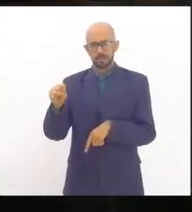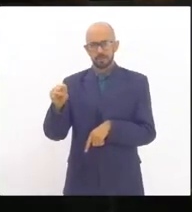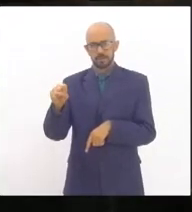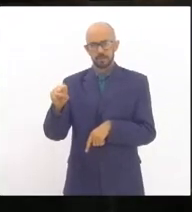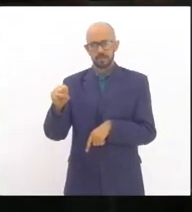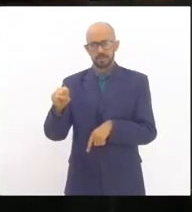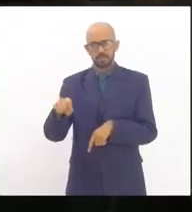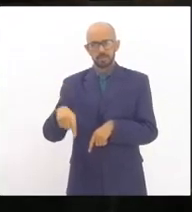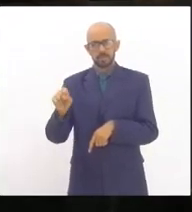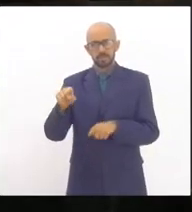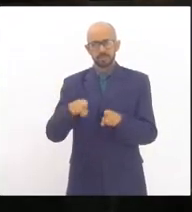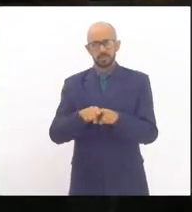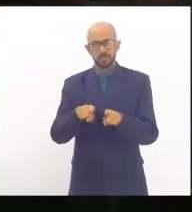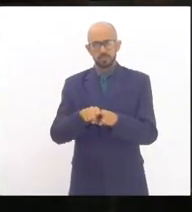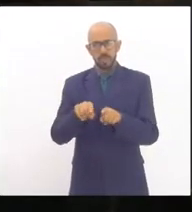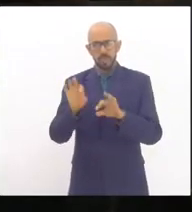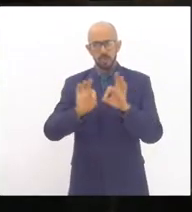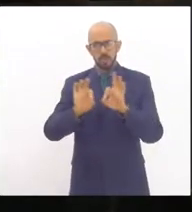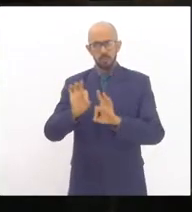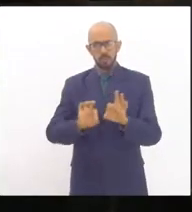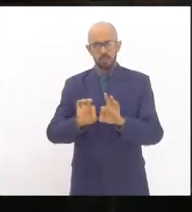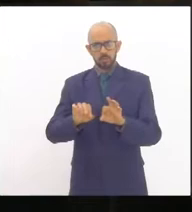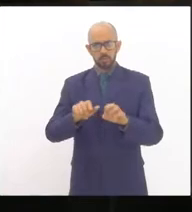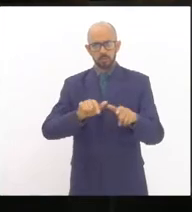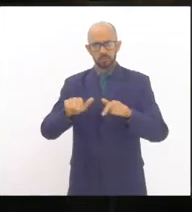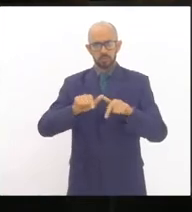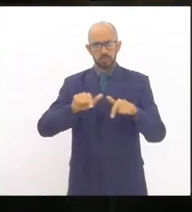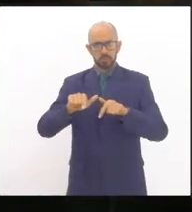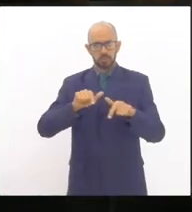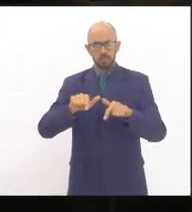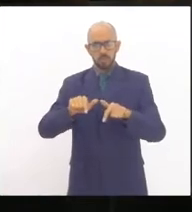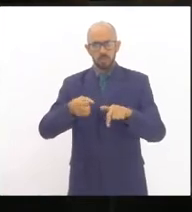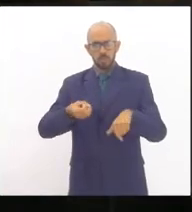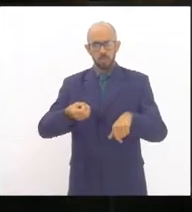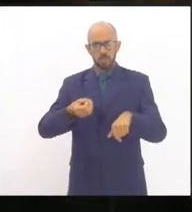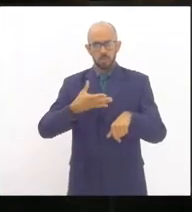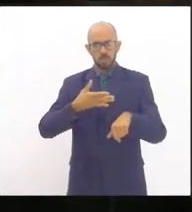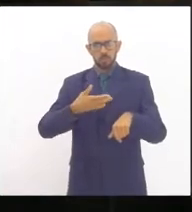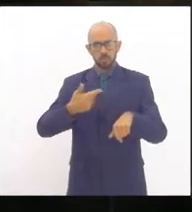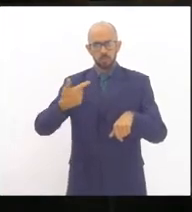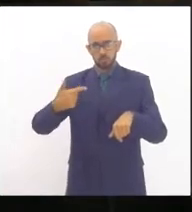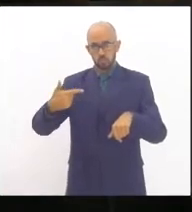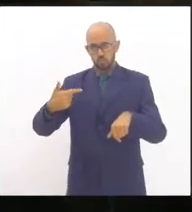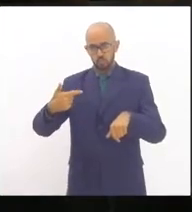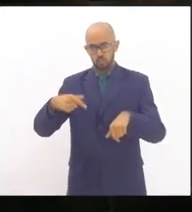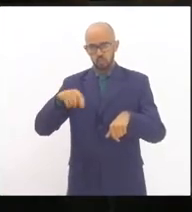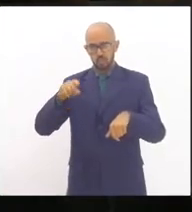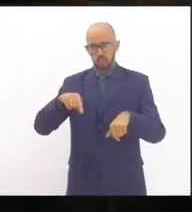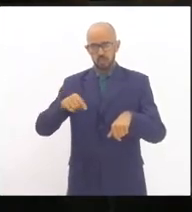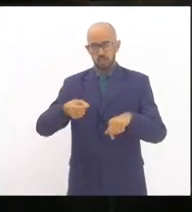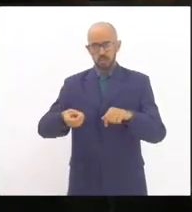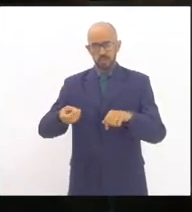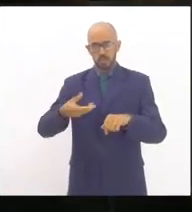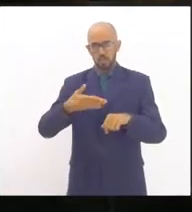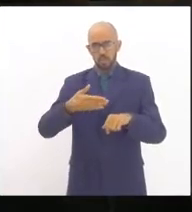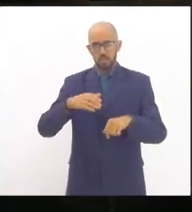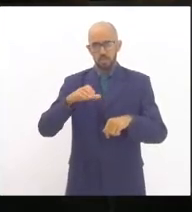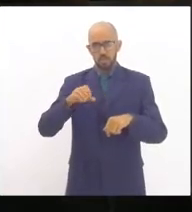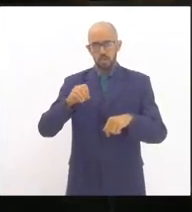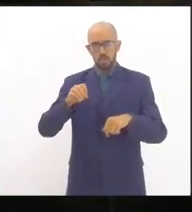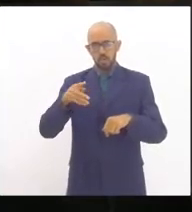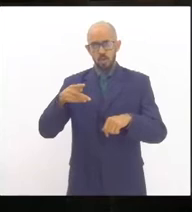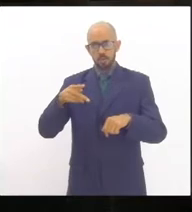o plano de trabalho um novo plano de trabalho também o segundo dessa nova Coop rua